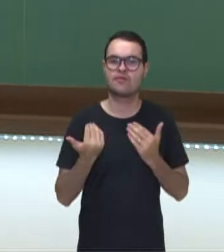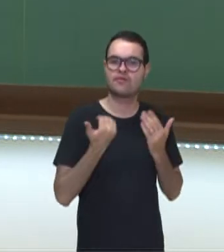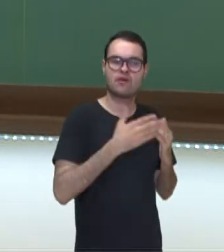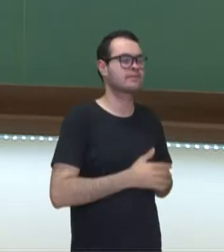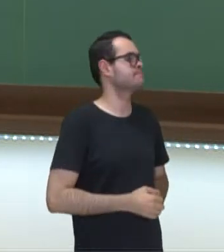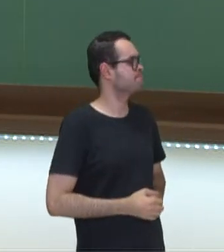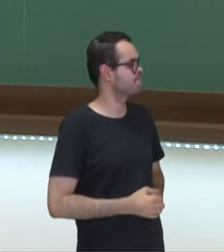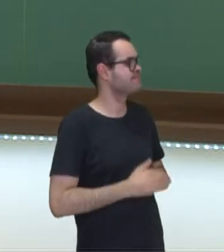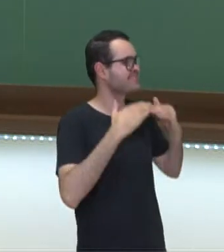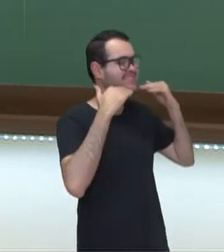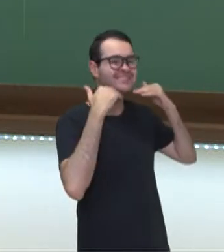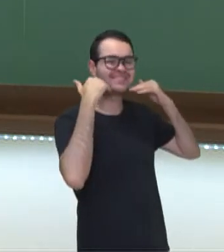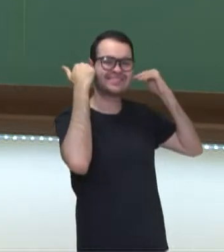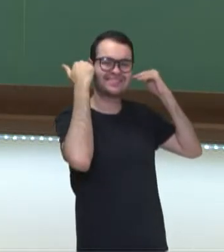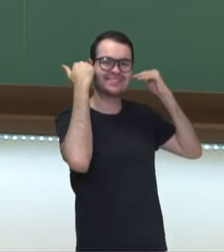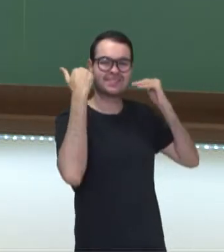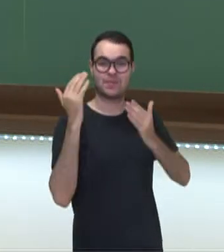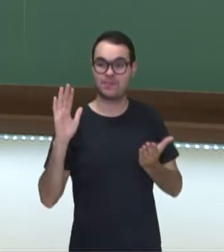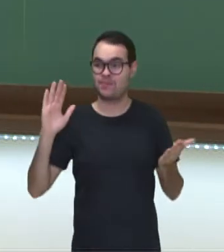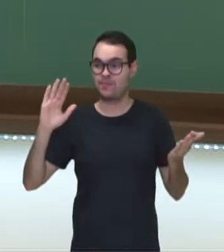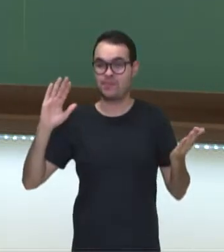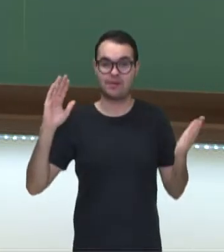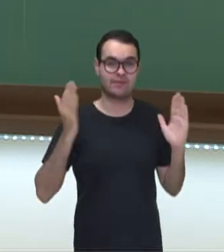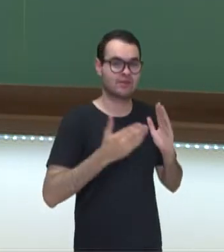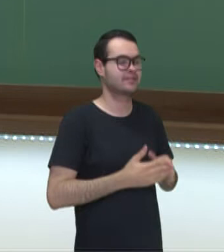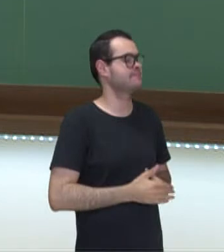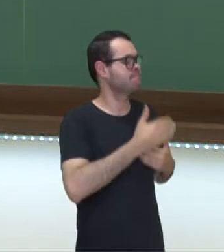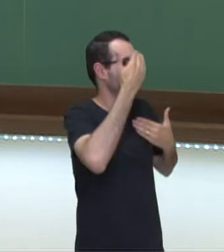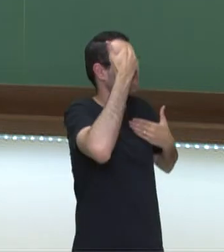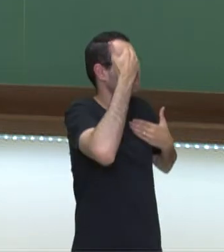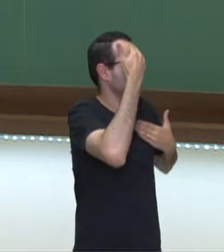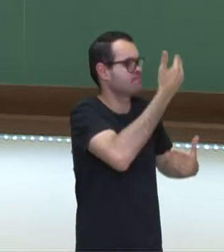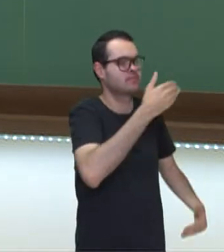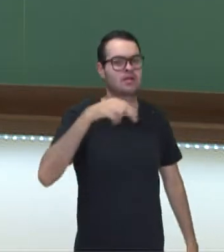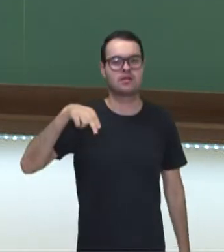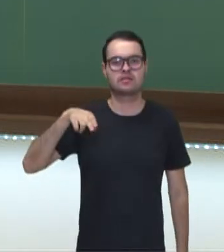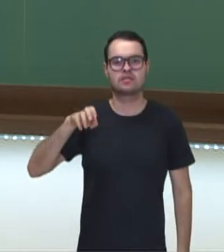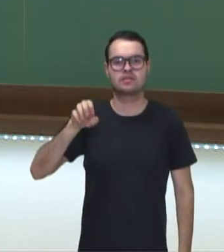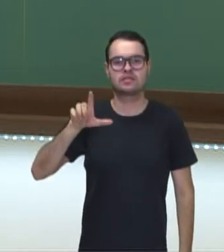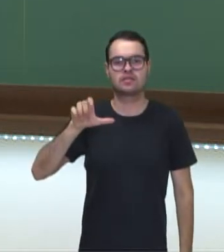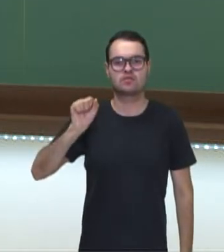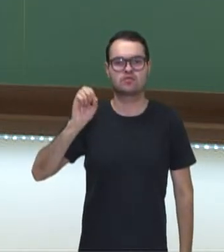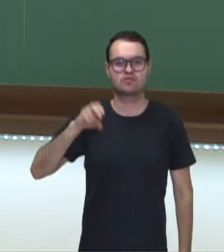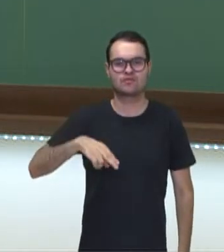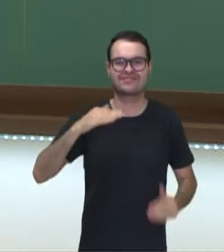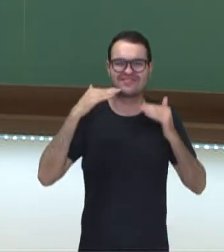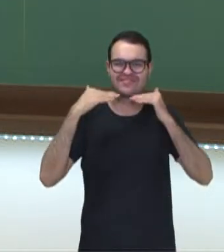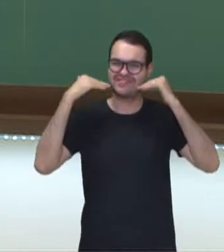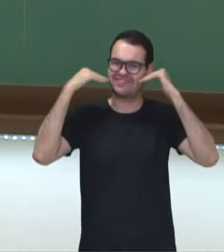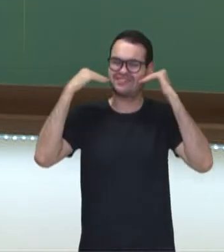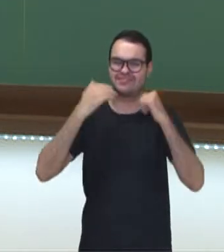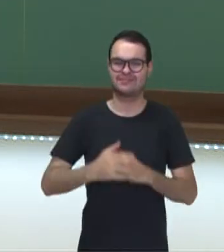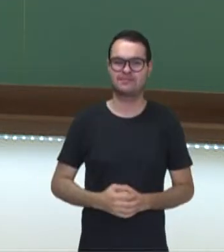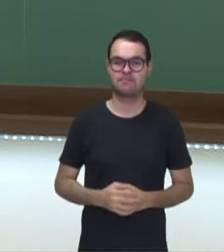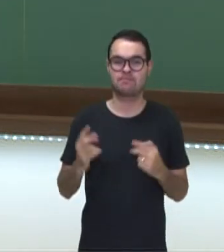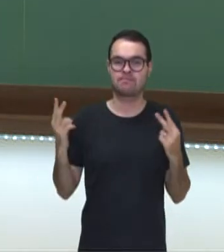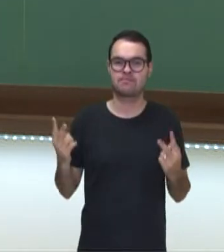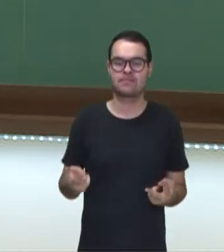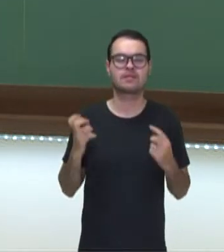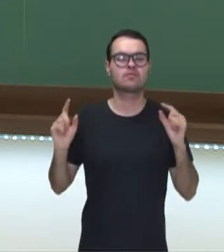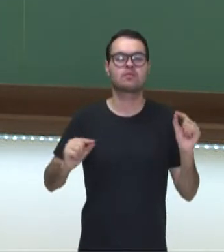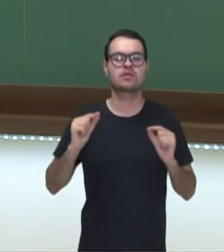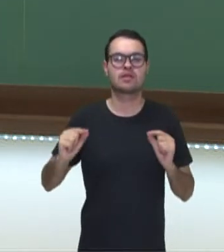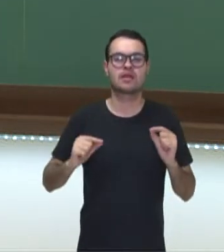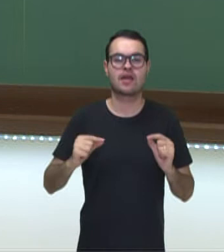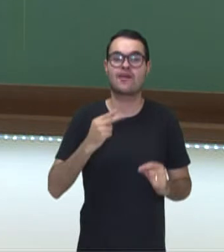da HQ, para fora da tirinha e diz: obrigado, Nelson, com um largo sorriso. A gente percebe finalmente que essa